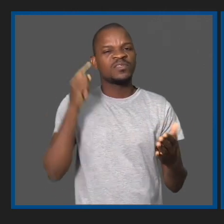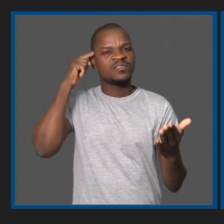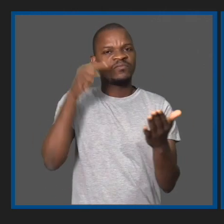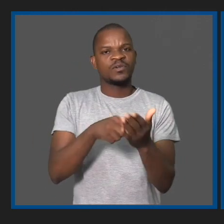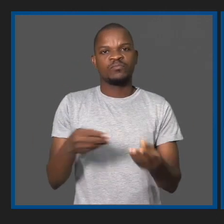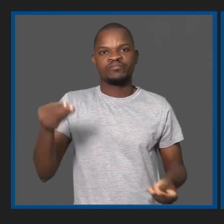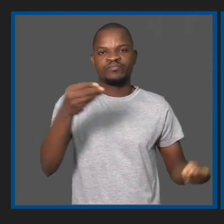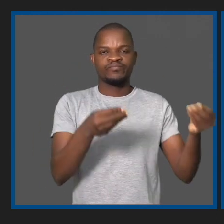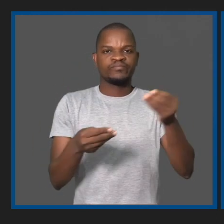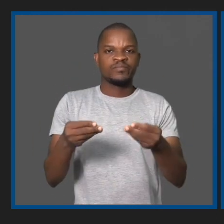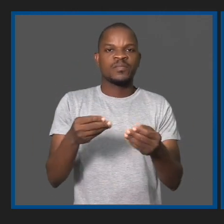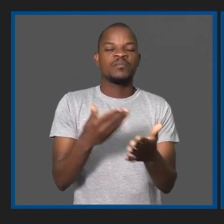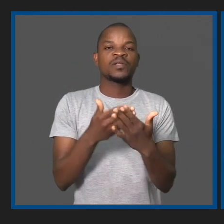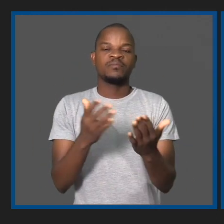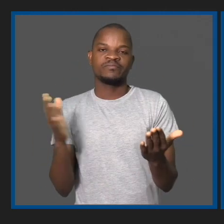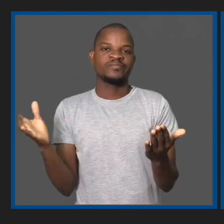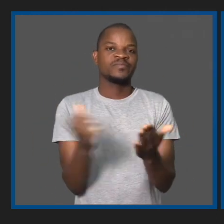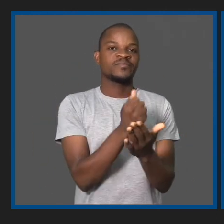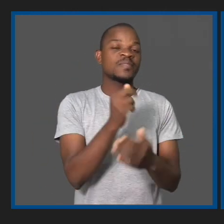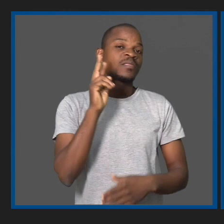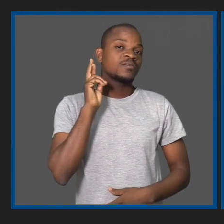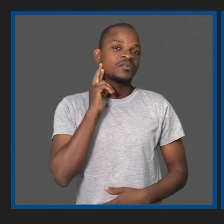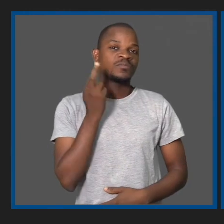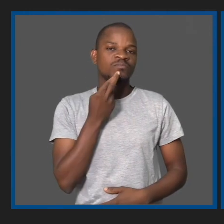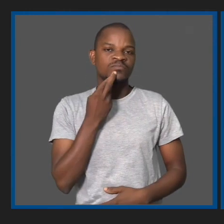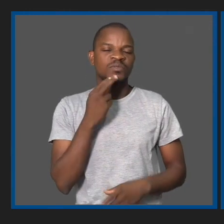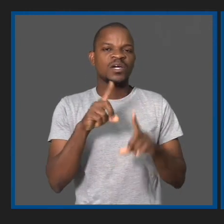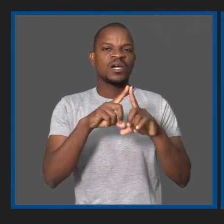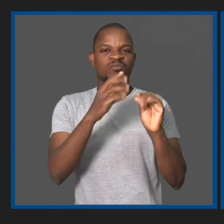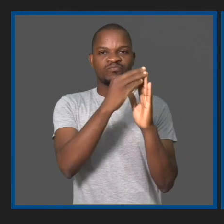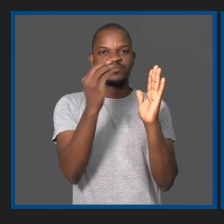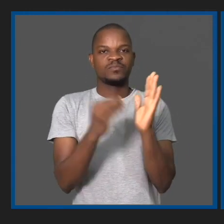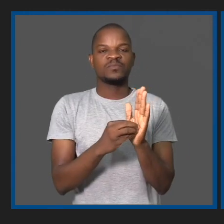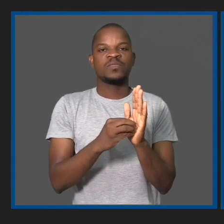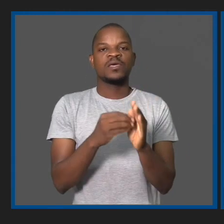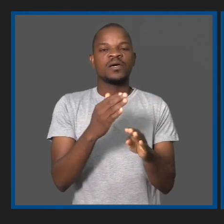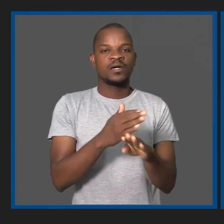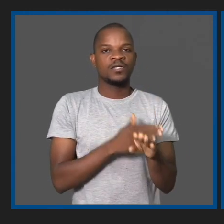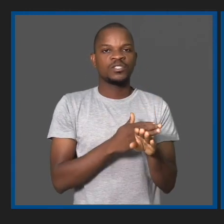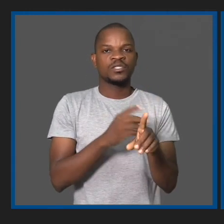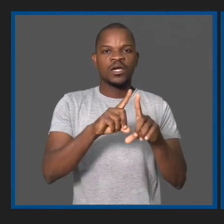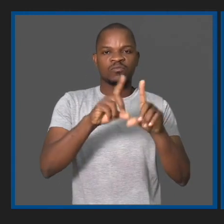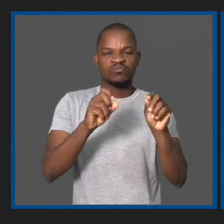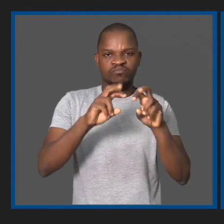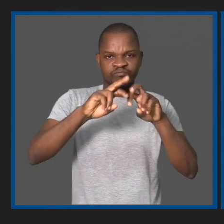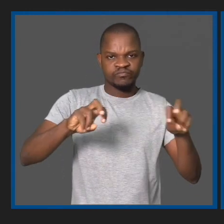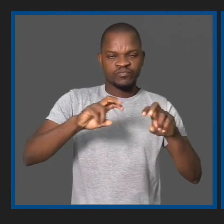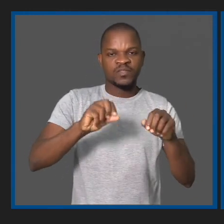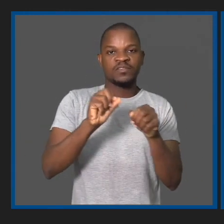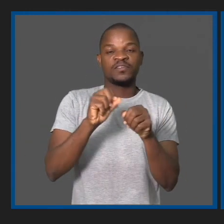vão contribuir para dar resposta às recomendações da